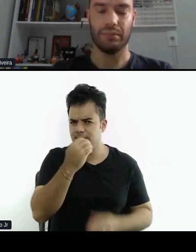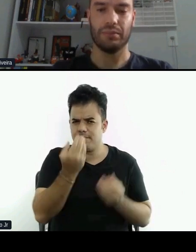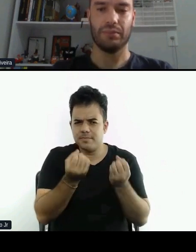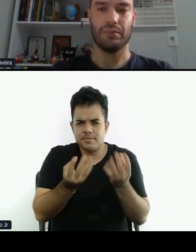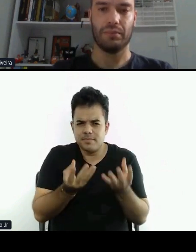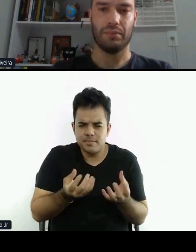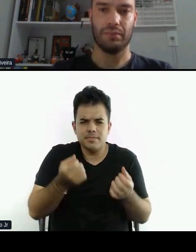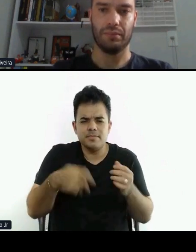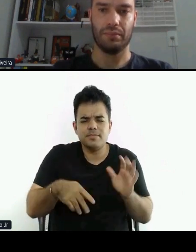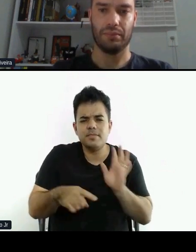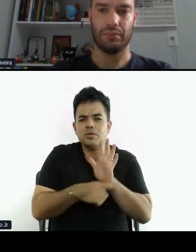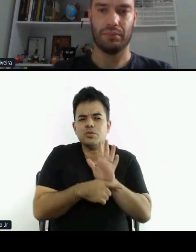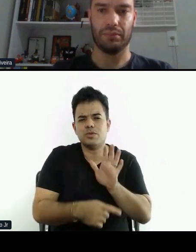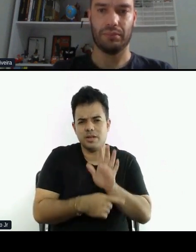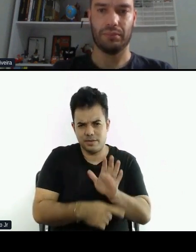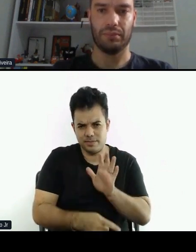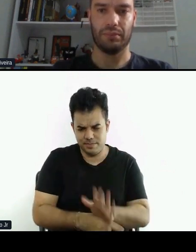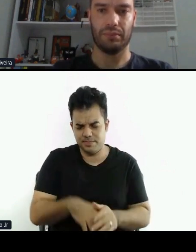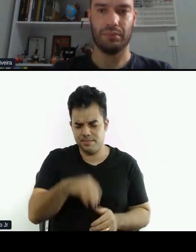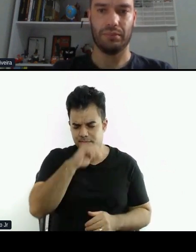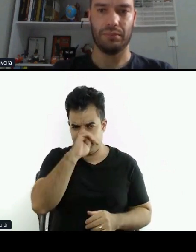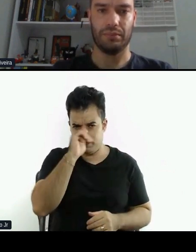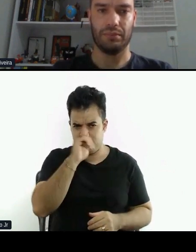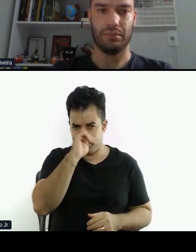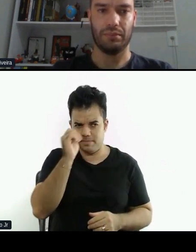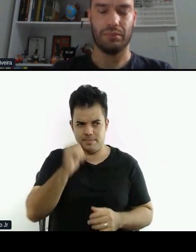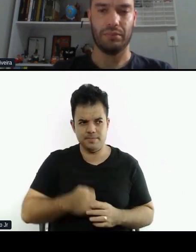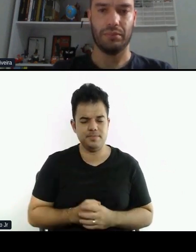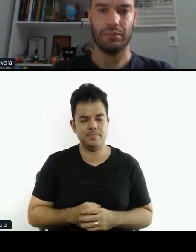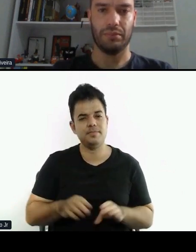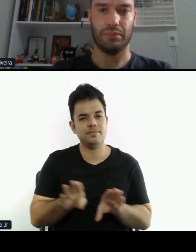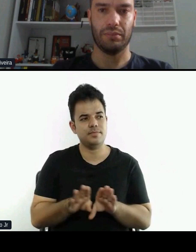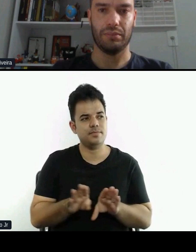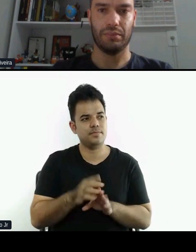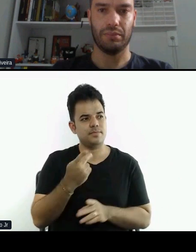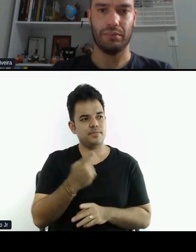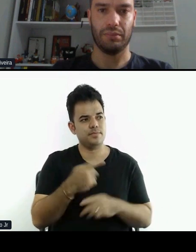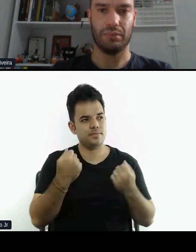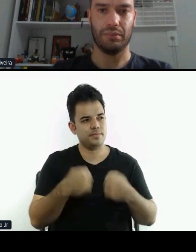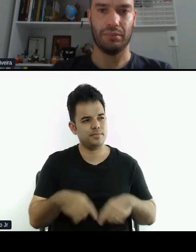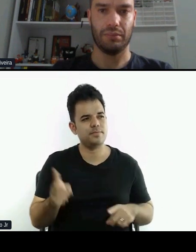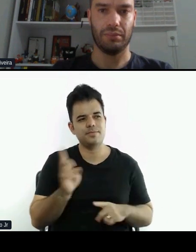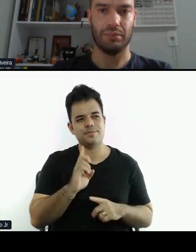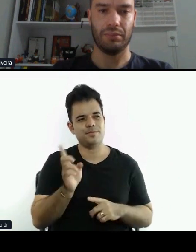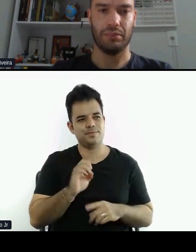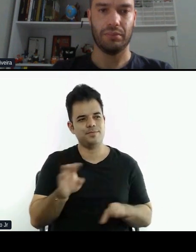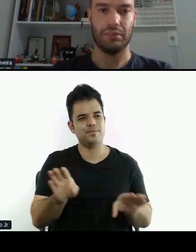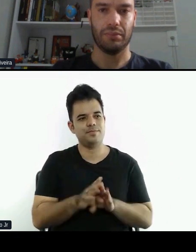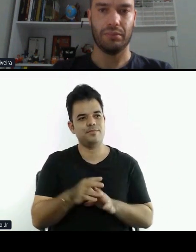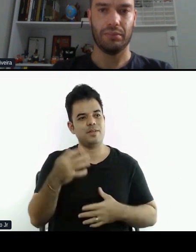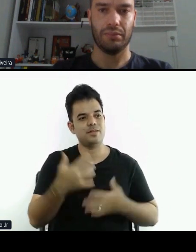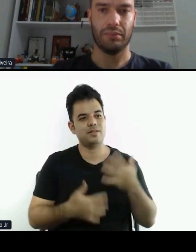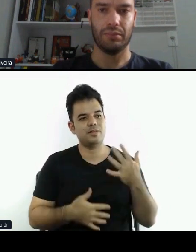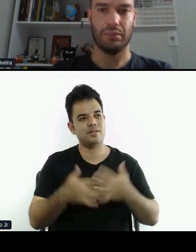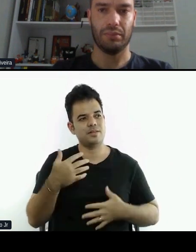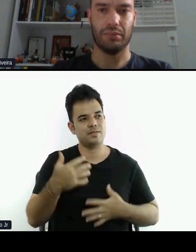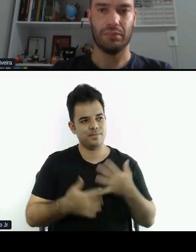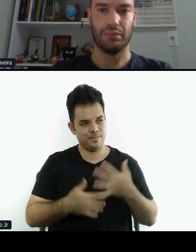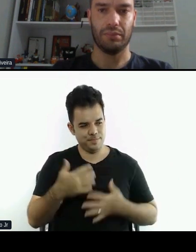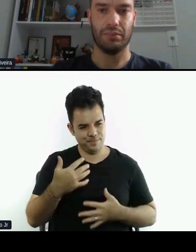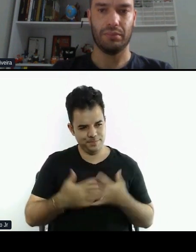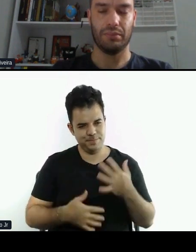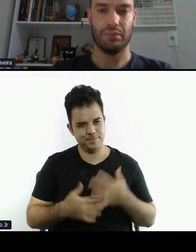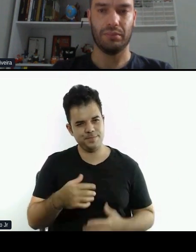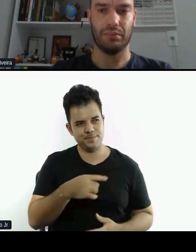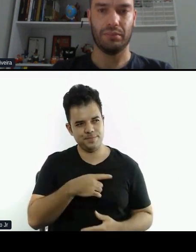forma. Só que ele não precisava daquilo, e aquilo até acaba atrapalhando. Então,